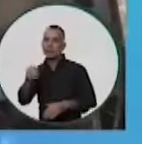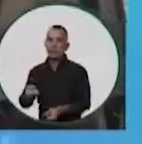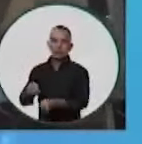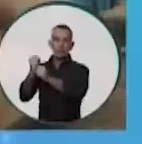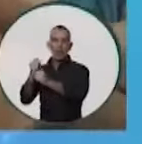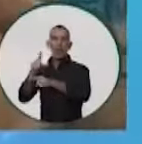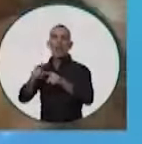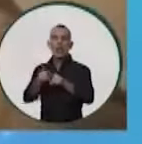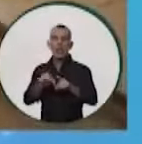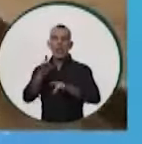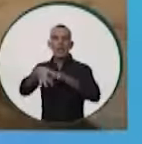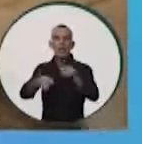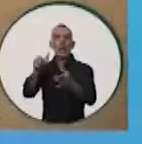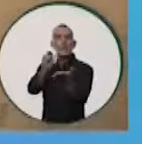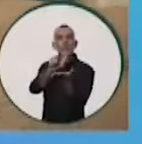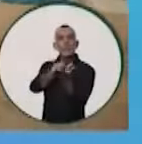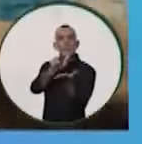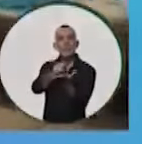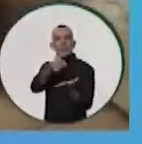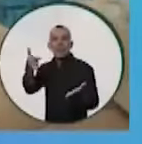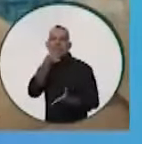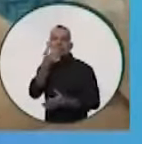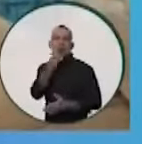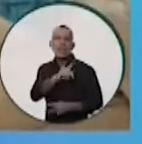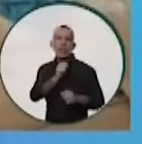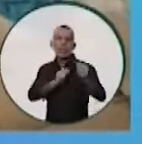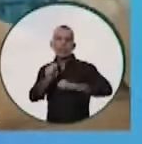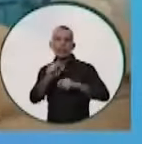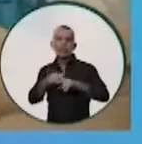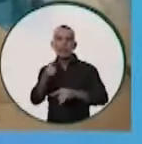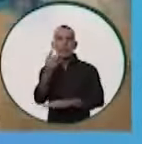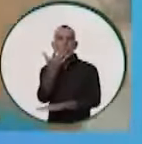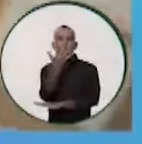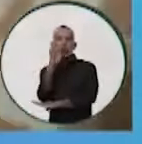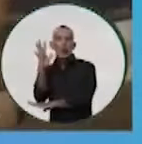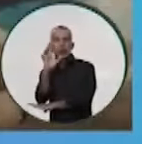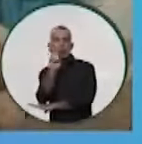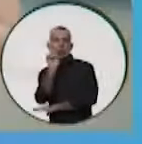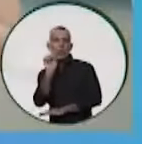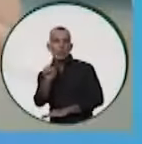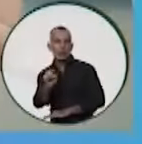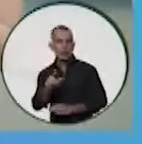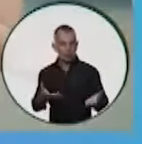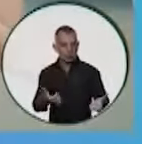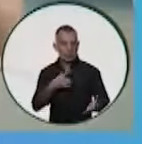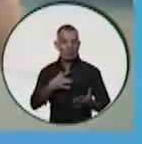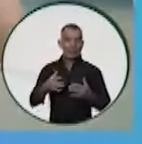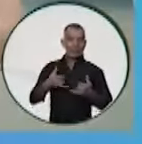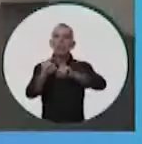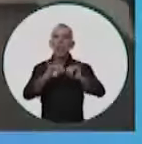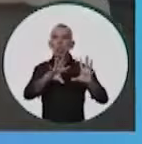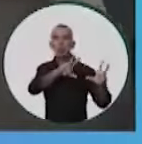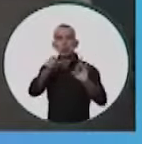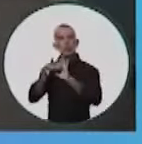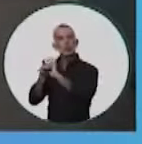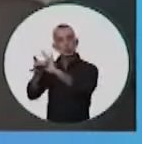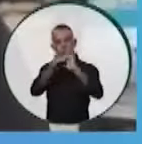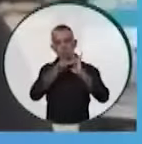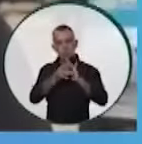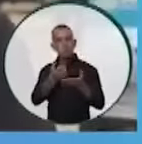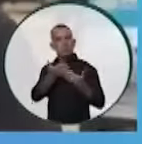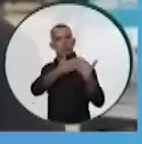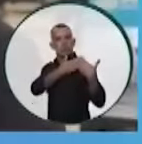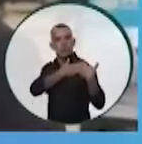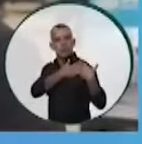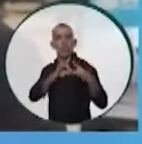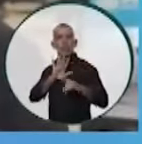programa de reciclagem que faz a destinação correta dos resíduos de toda a operação da Via, em todo o Brasil, por meio de parceria com